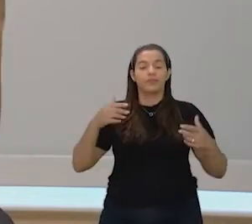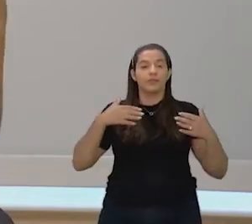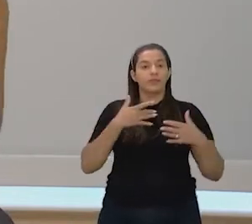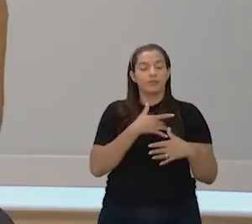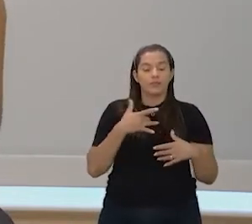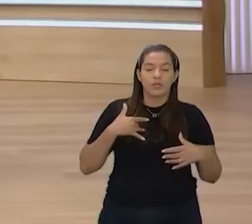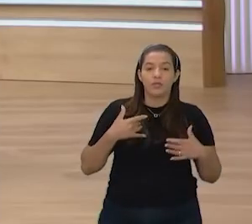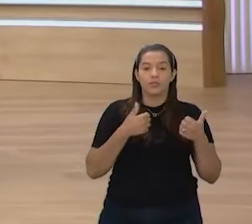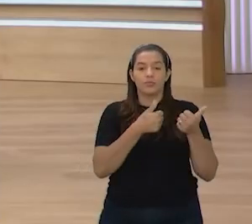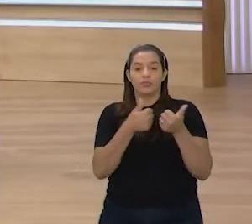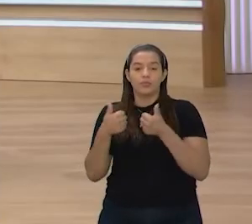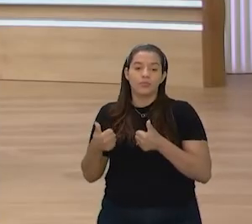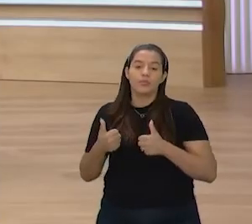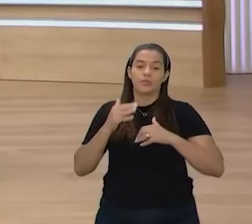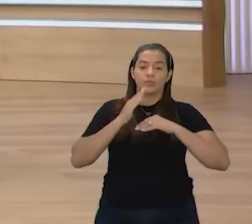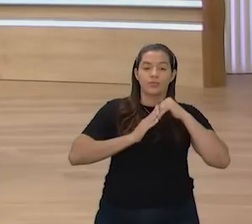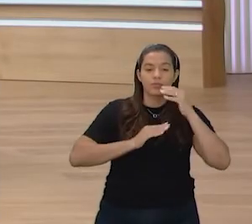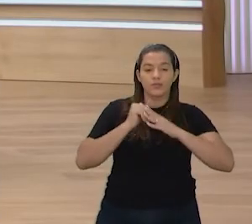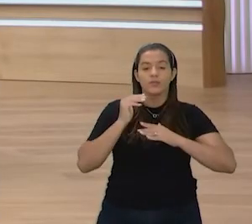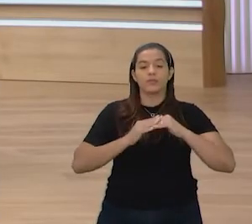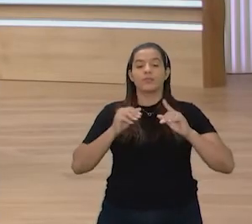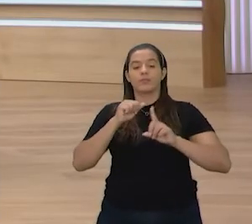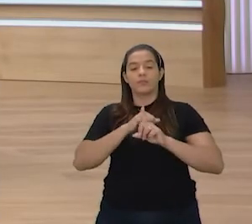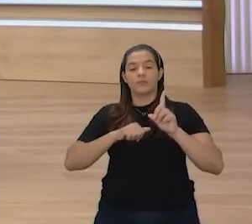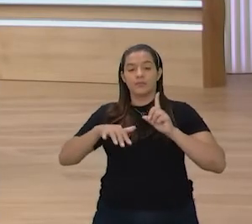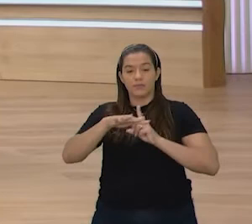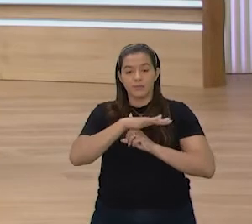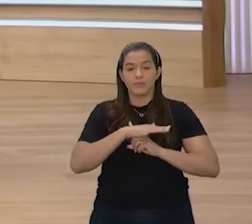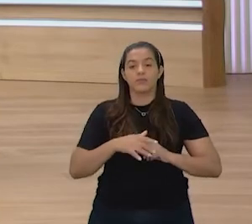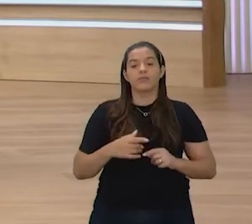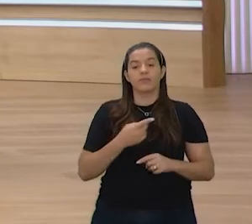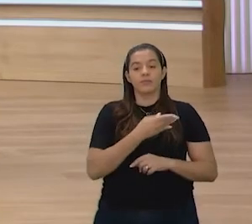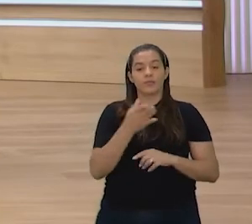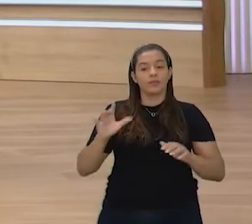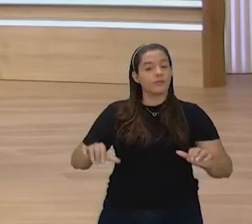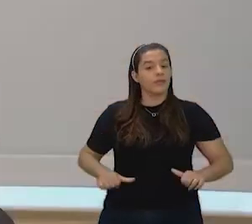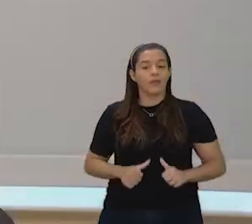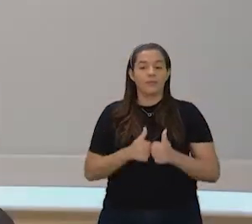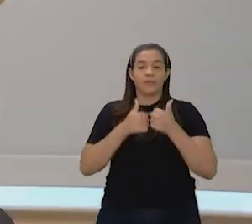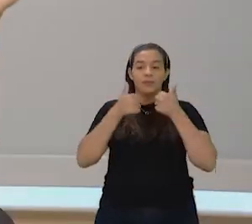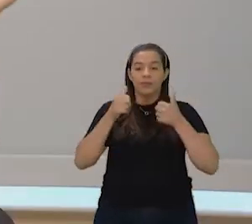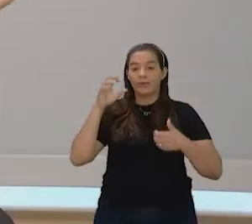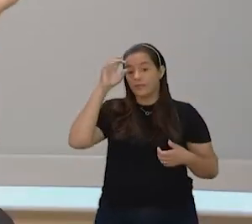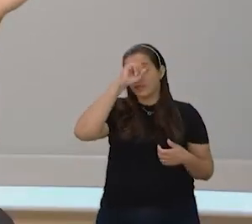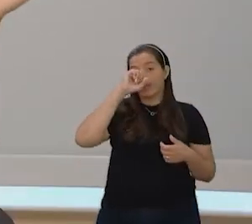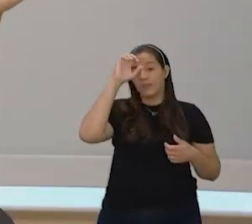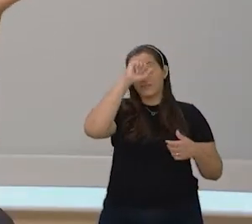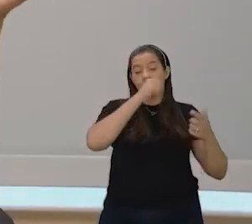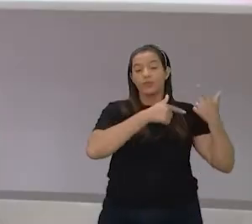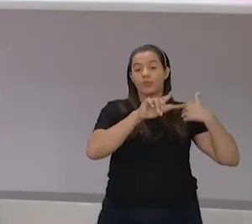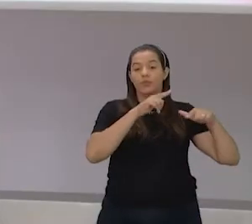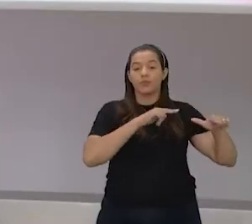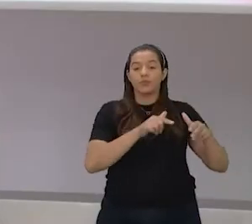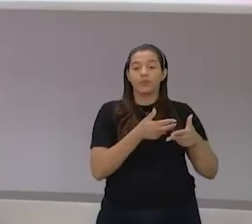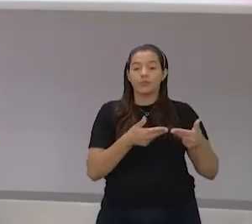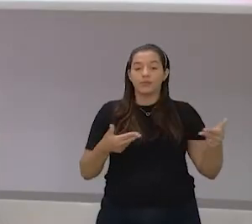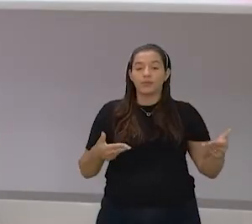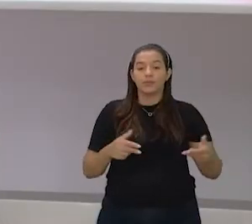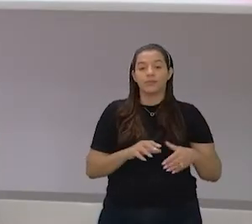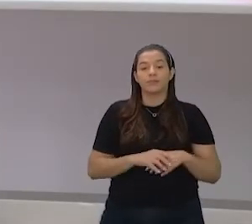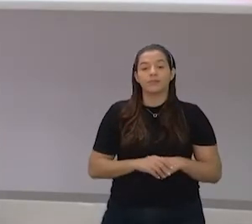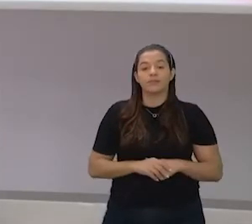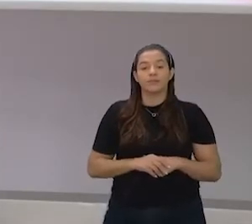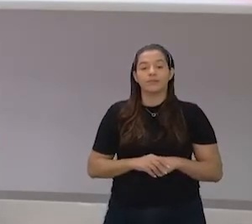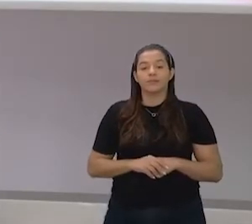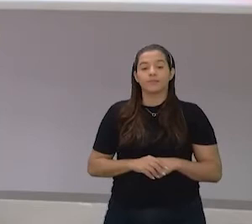mesmo, tem a ver com habilidades socioemocionais, e você fica muito melhor. E você aprende melhor outras coisas. Então, conforme a professora Viviane